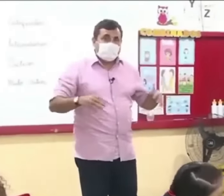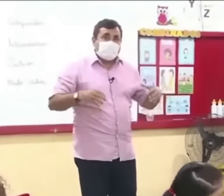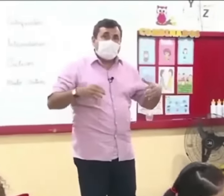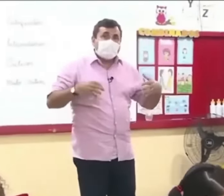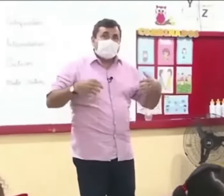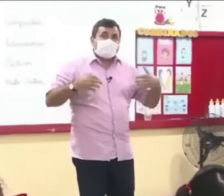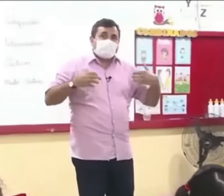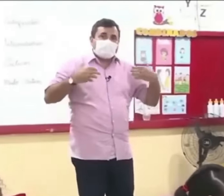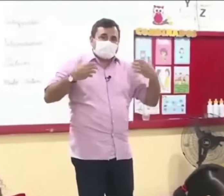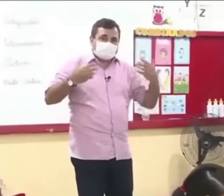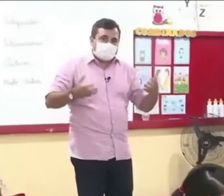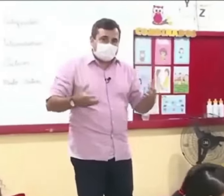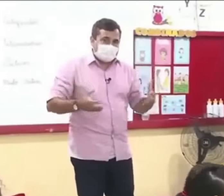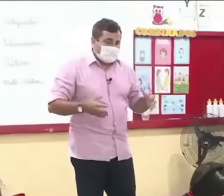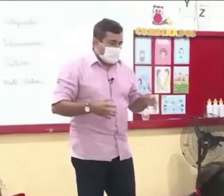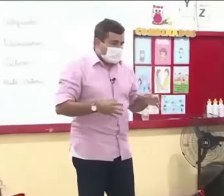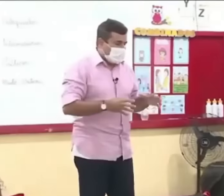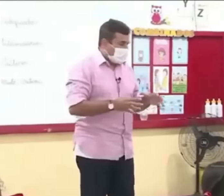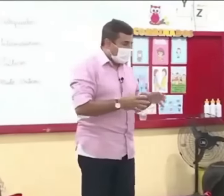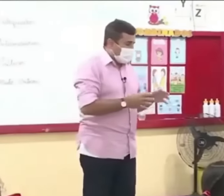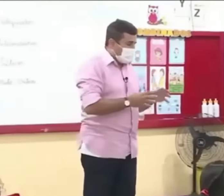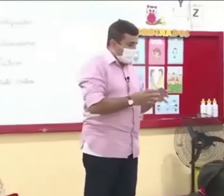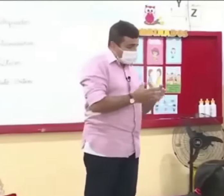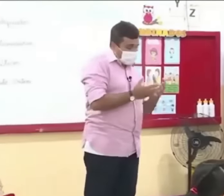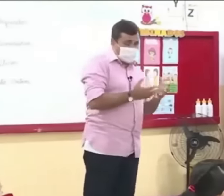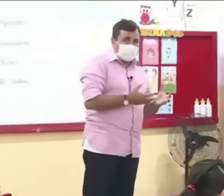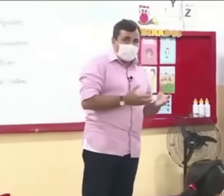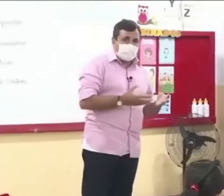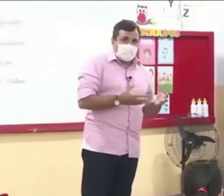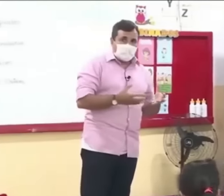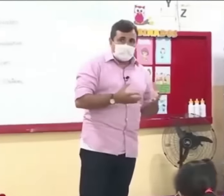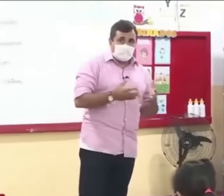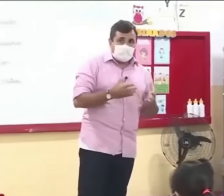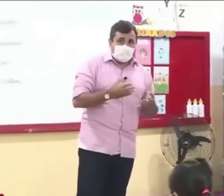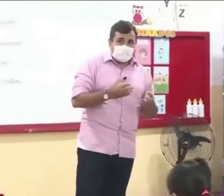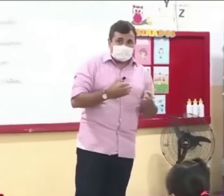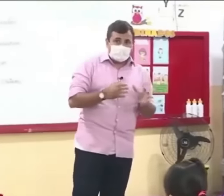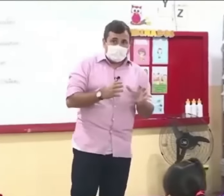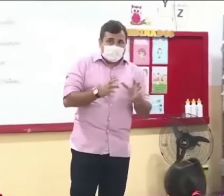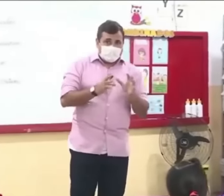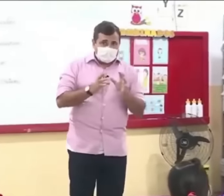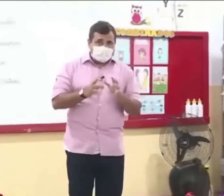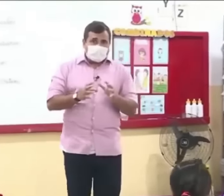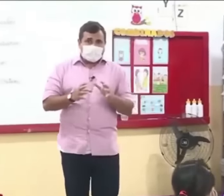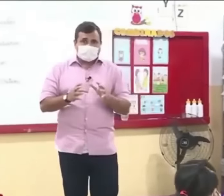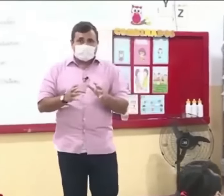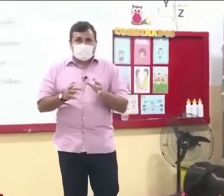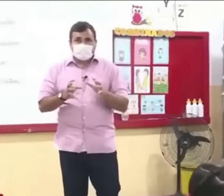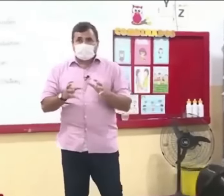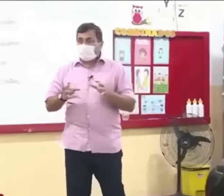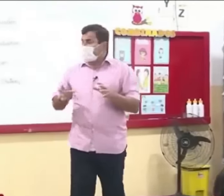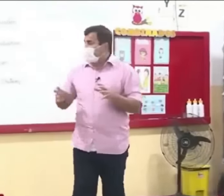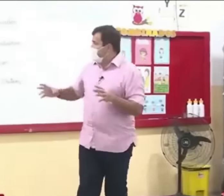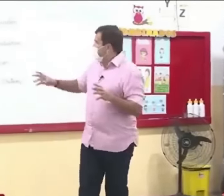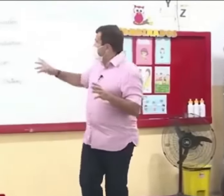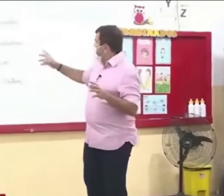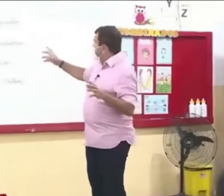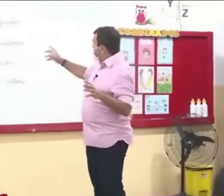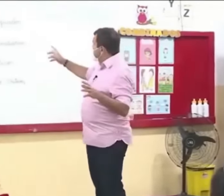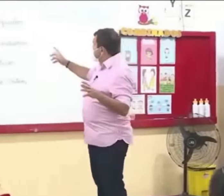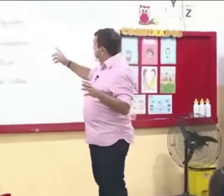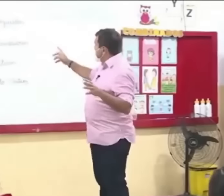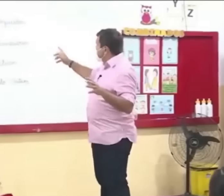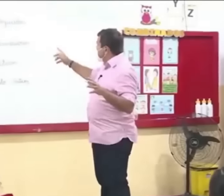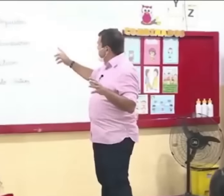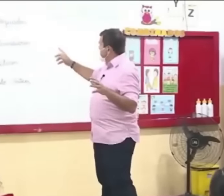trabalho personalizado. É um trabalho individualizado para que ela possa, passo a passo, voltar aos